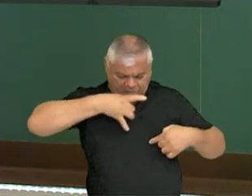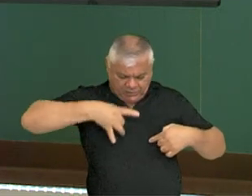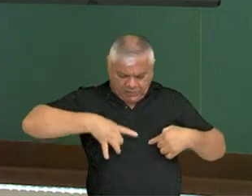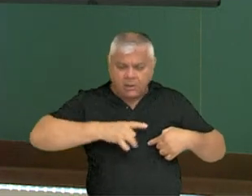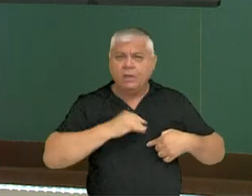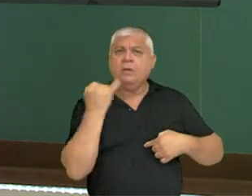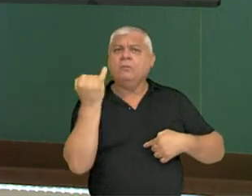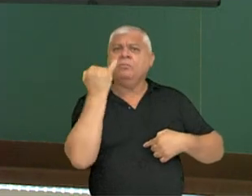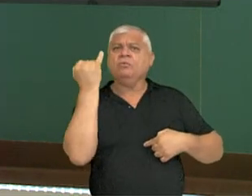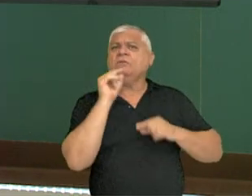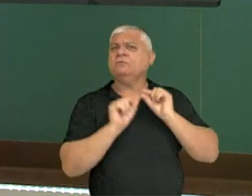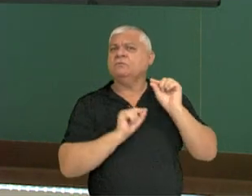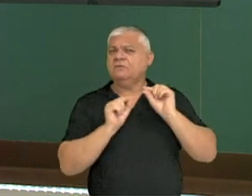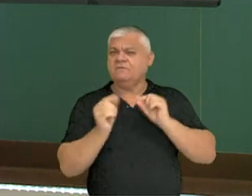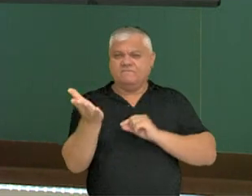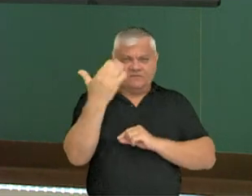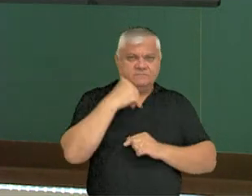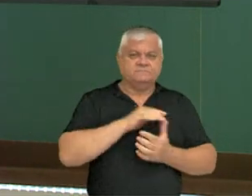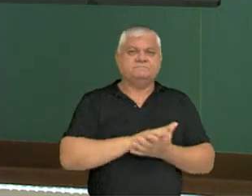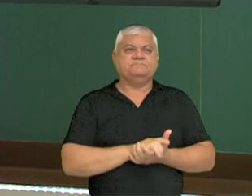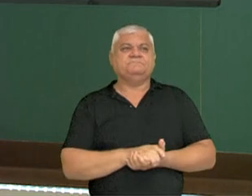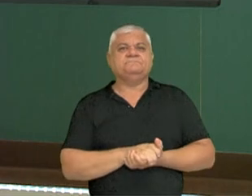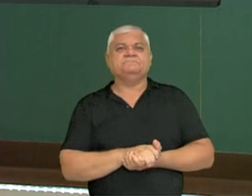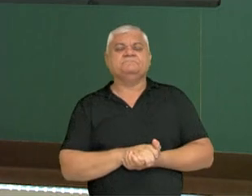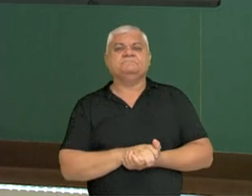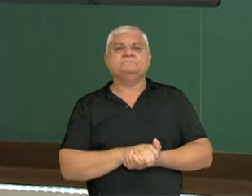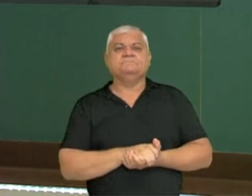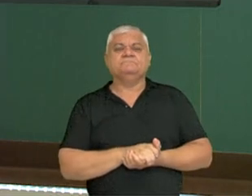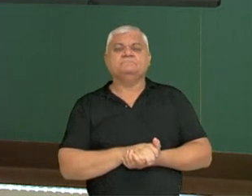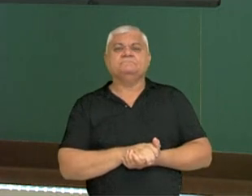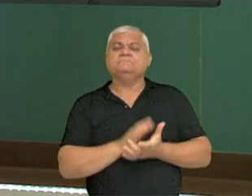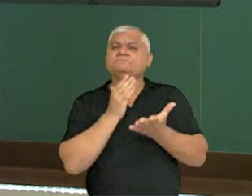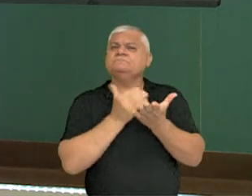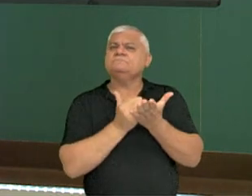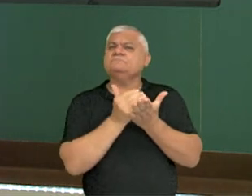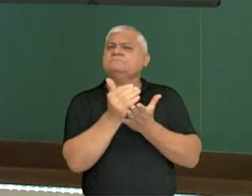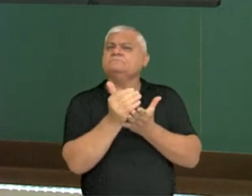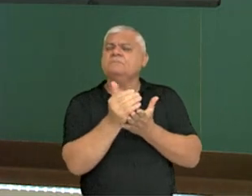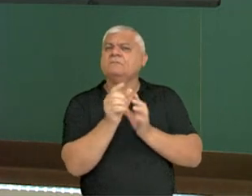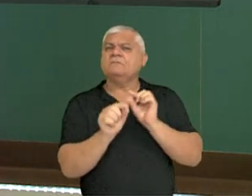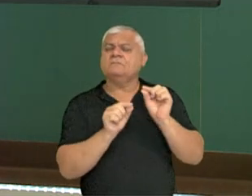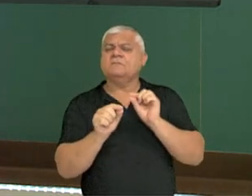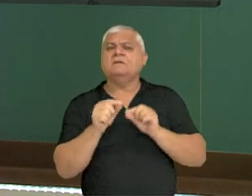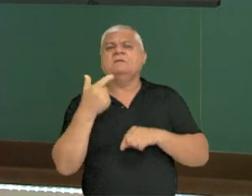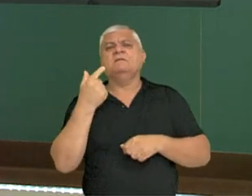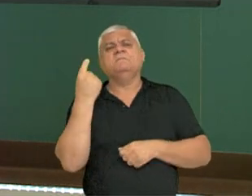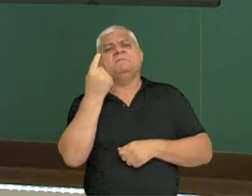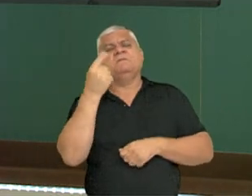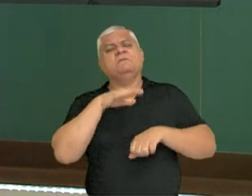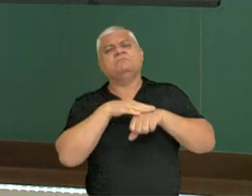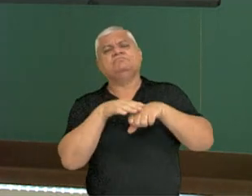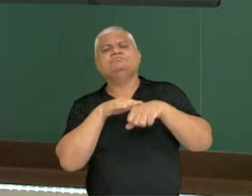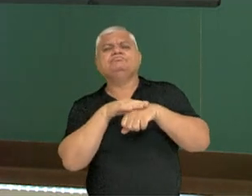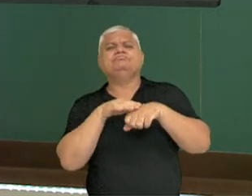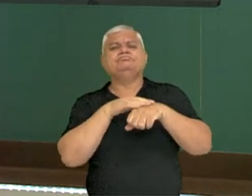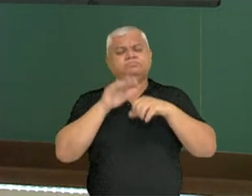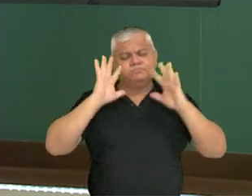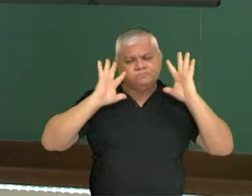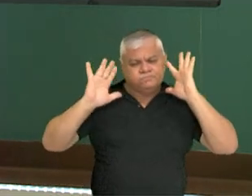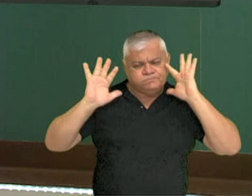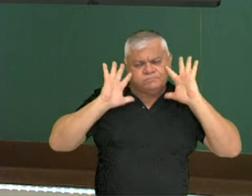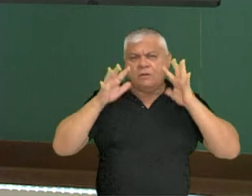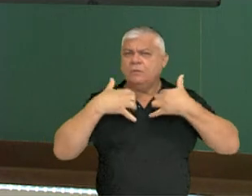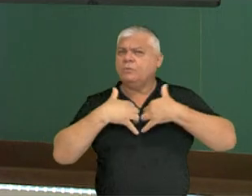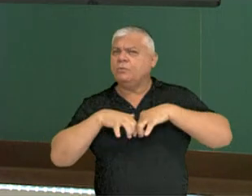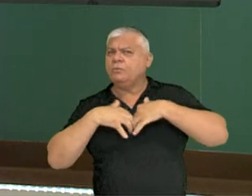uma delas. Vamos lá, então? Para a gente começar essa aula, vamos conversar um pouquinho, pensar,